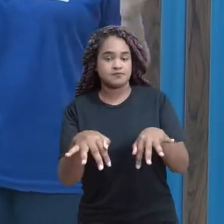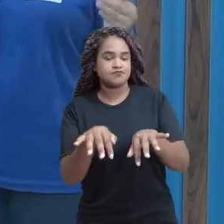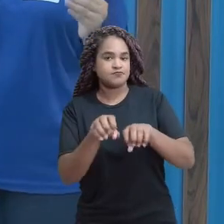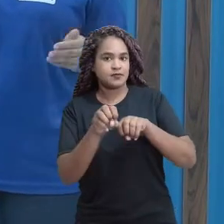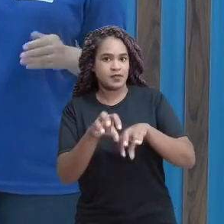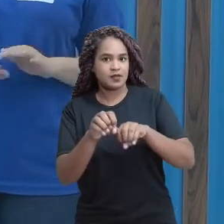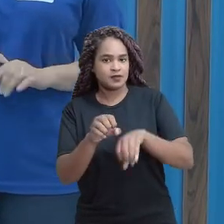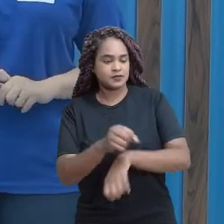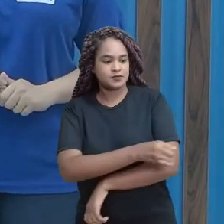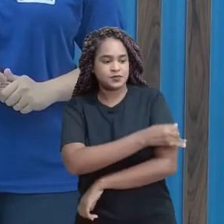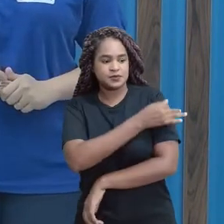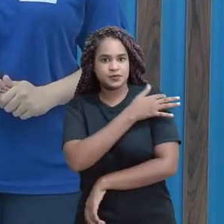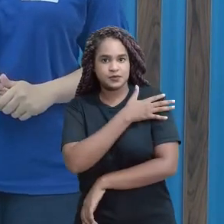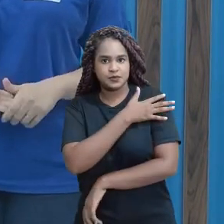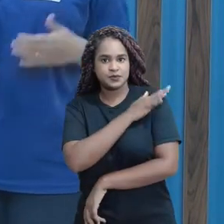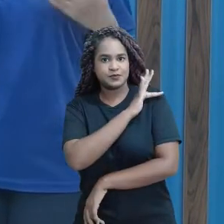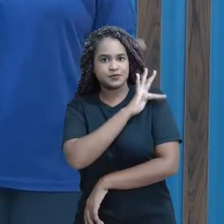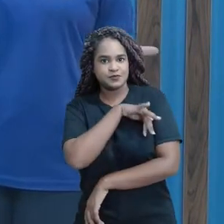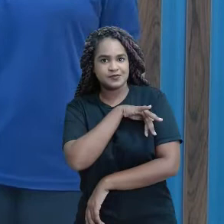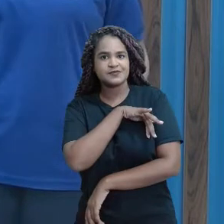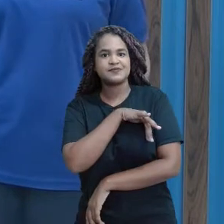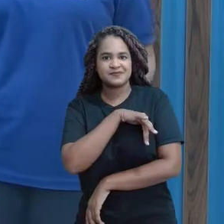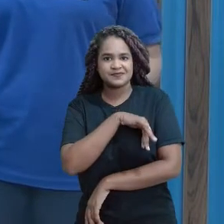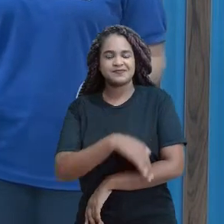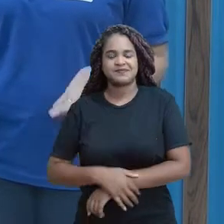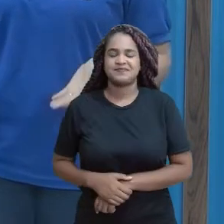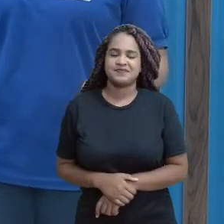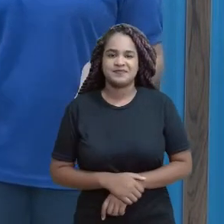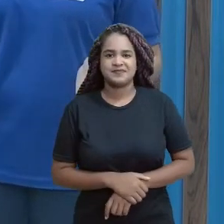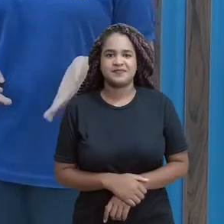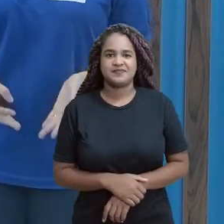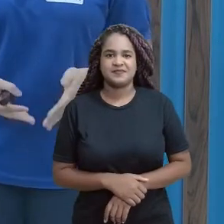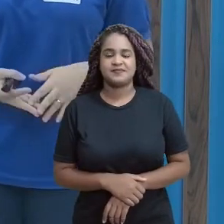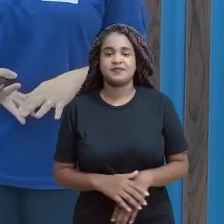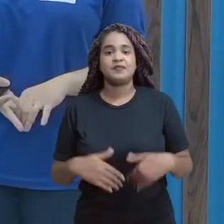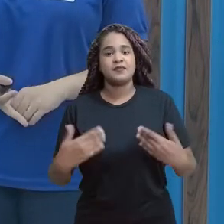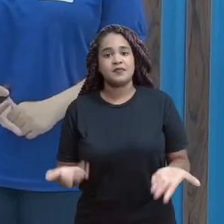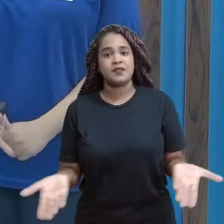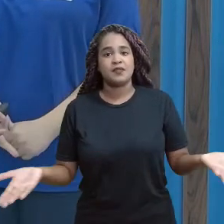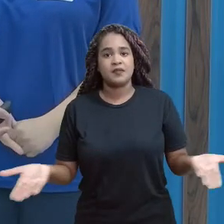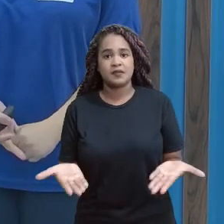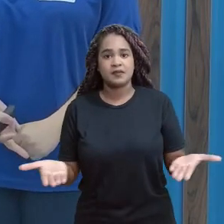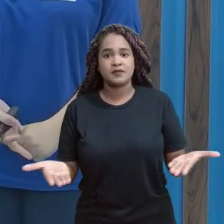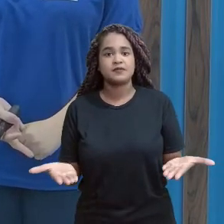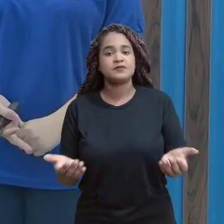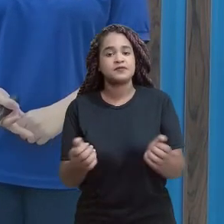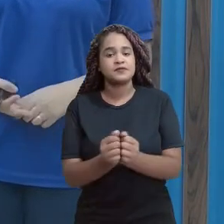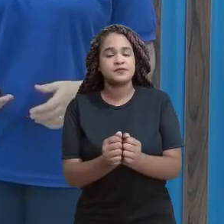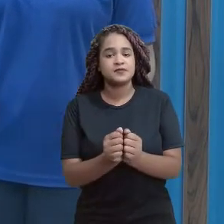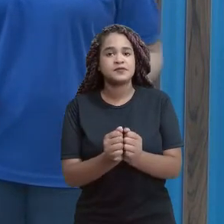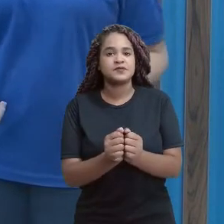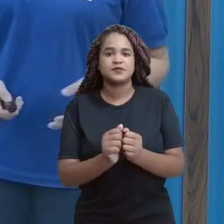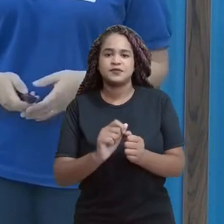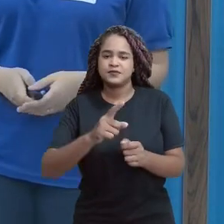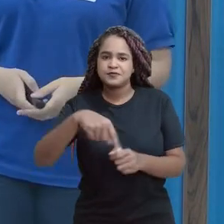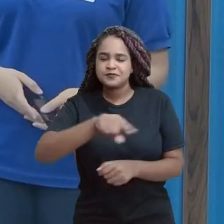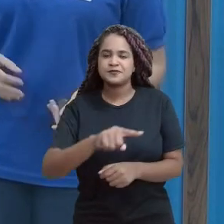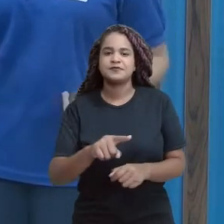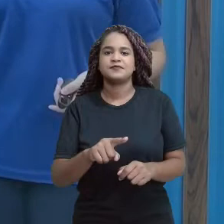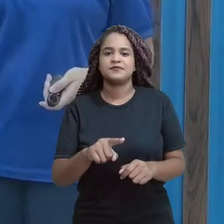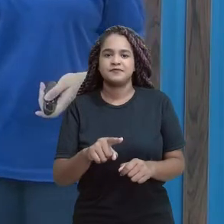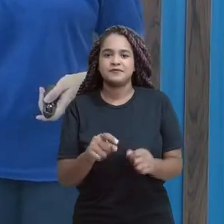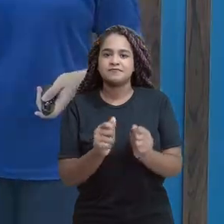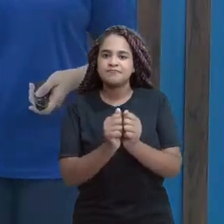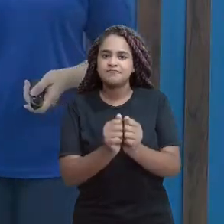esse finalzinho aí dos anos finais, literalmente, e aí a gente vai na reta final junto com vocês, tá certo? Sejam bem-vindos e